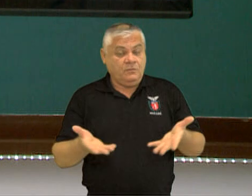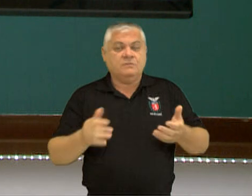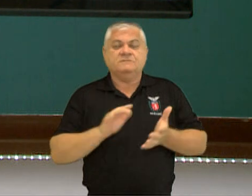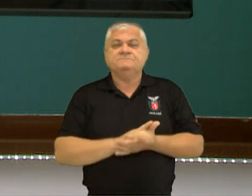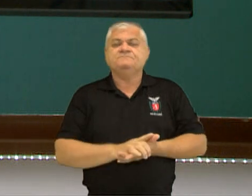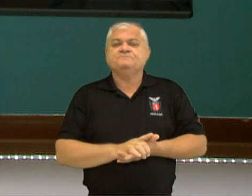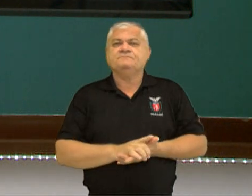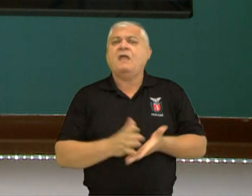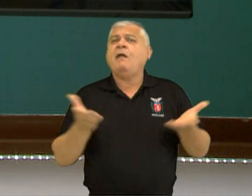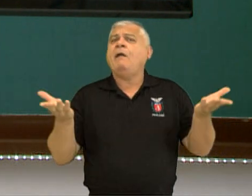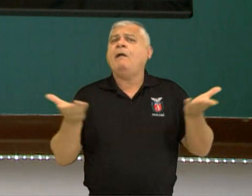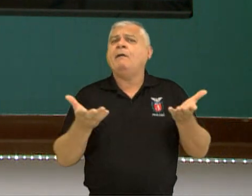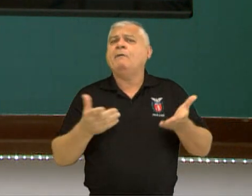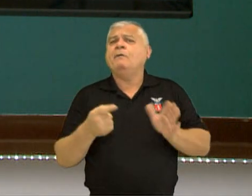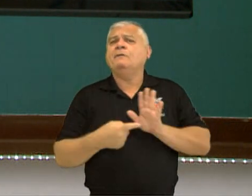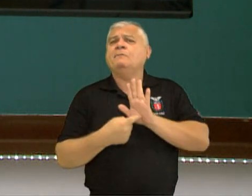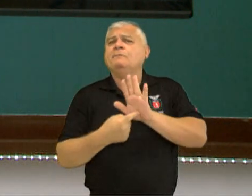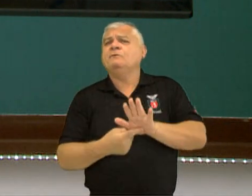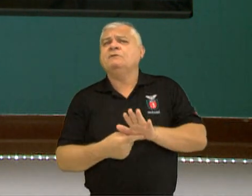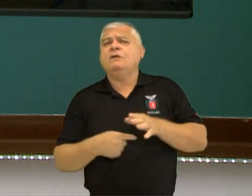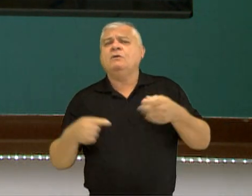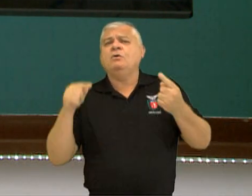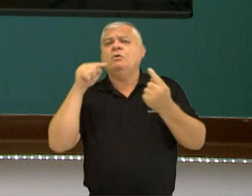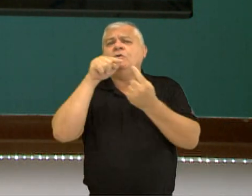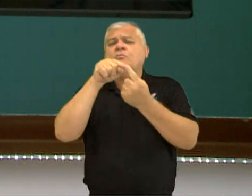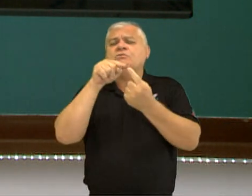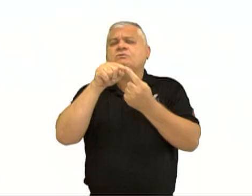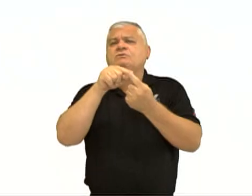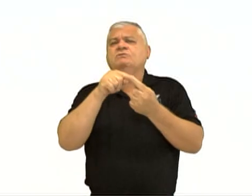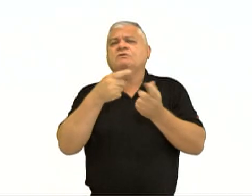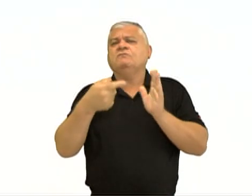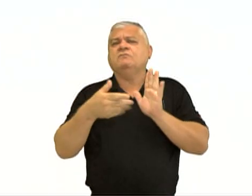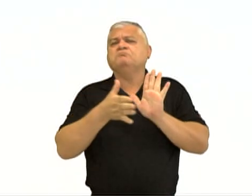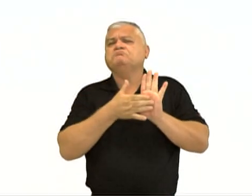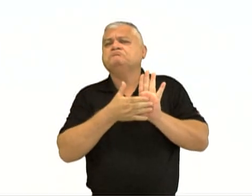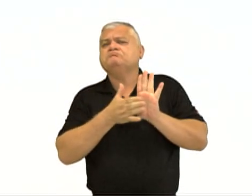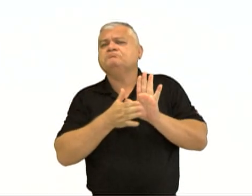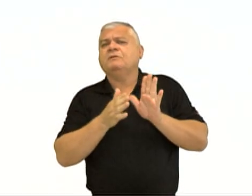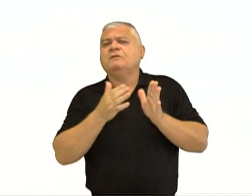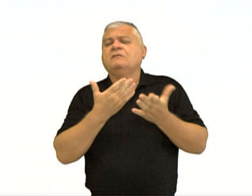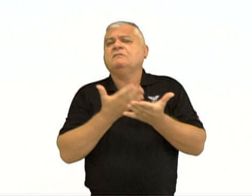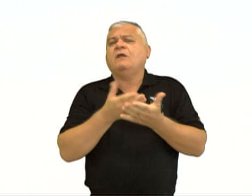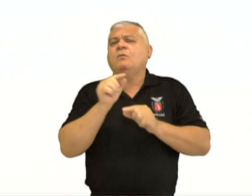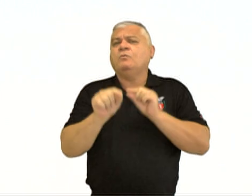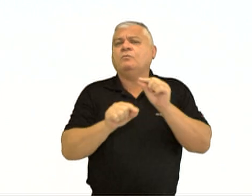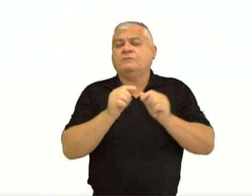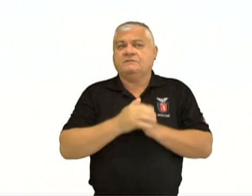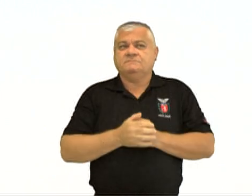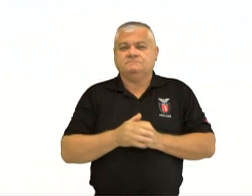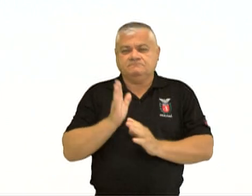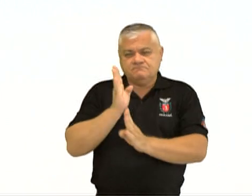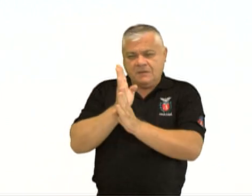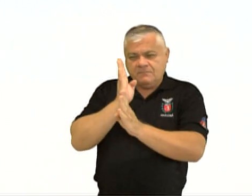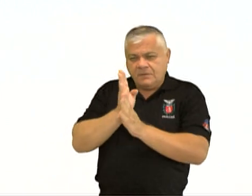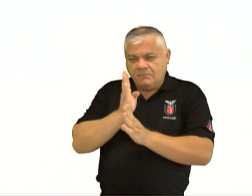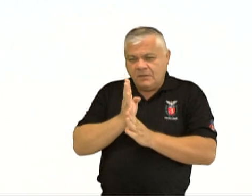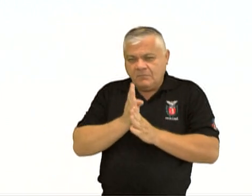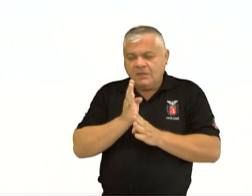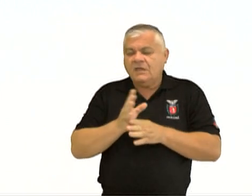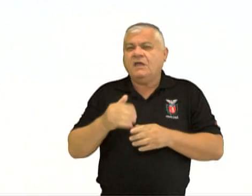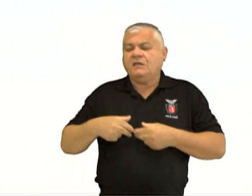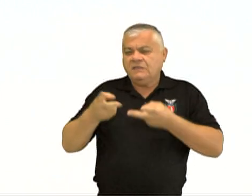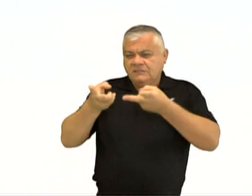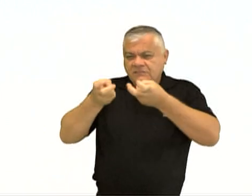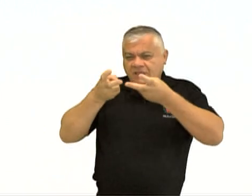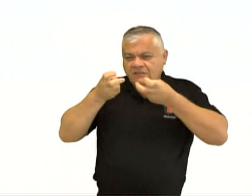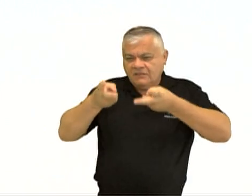E agora a gente vai conhecer os objetivos propostos na nossa aula, identificar as diversas técnicas de sensoriamento remoto e